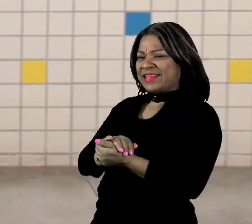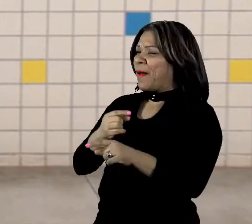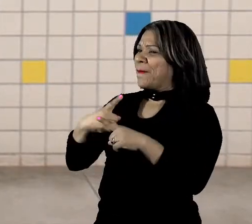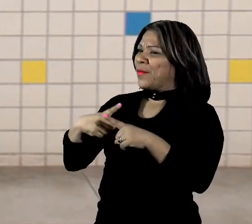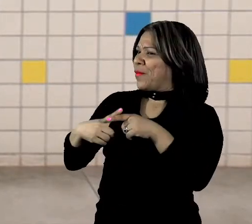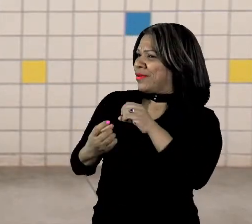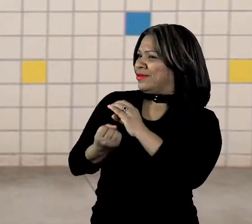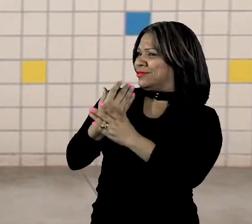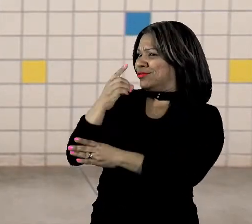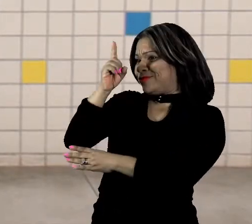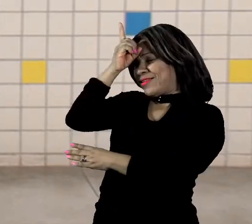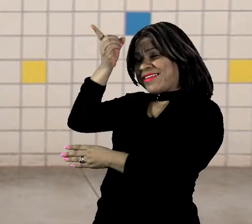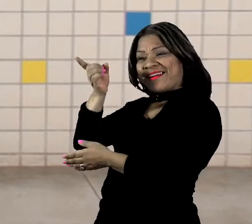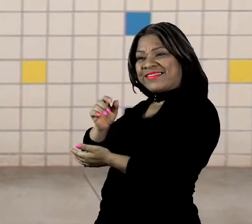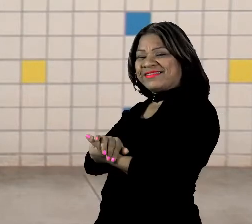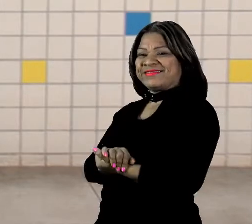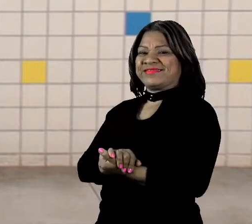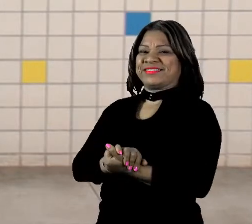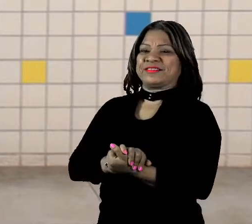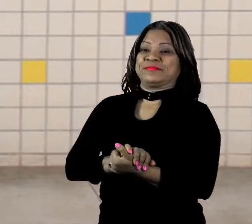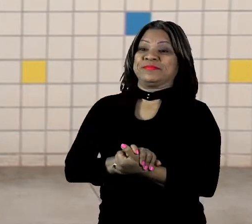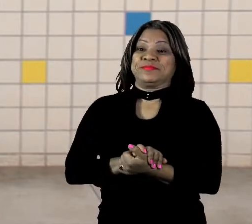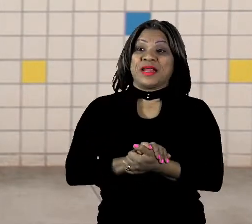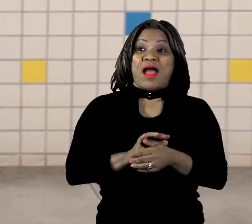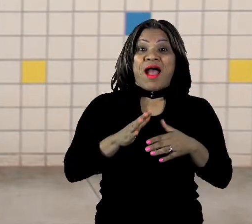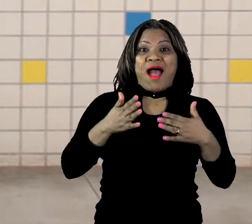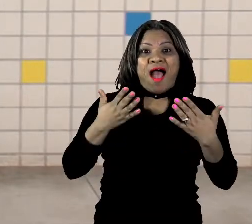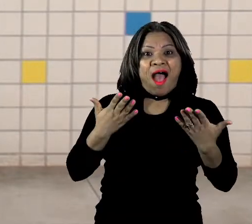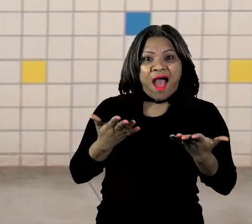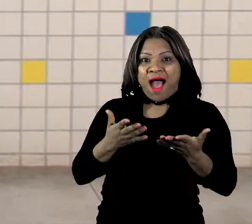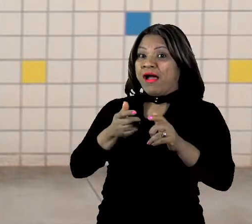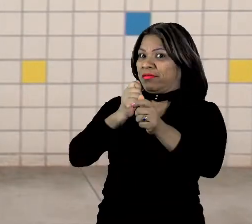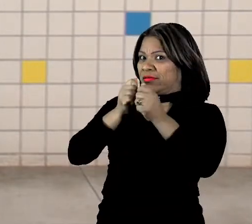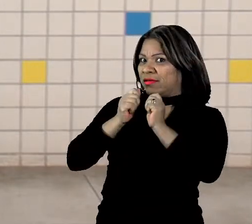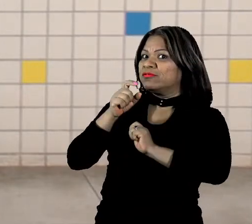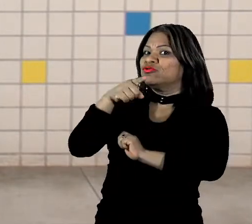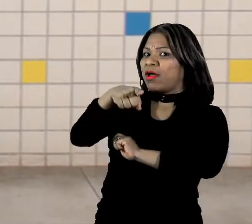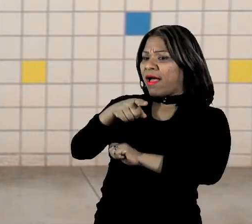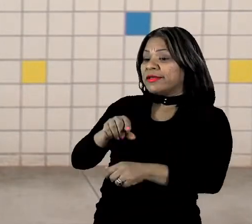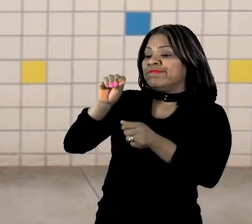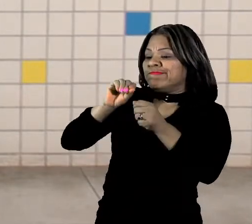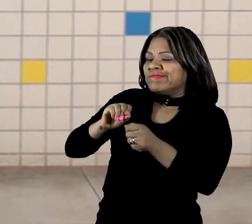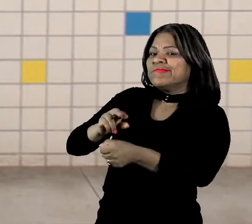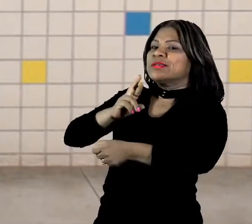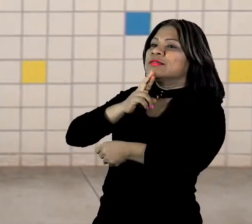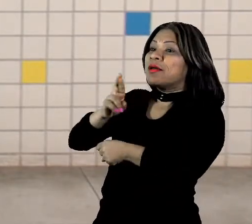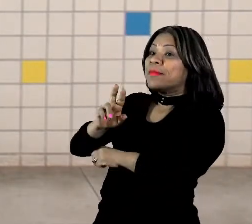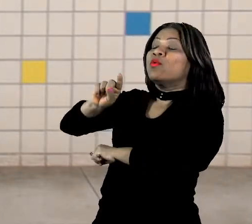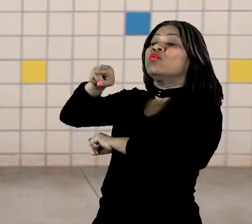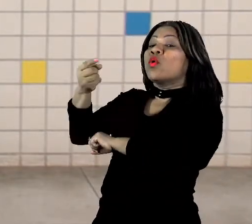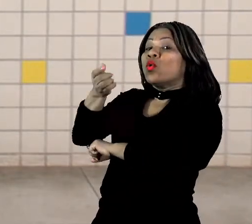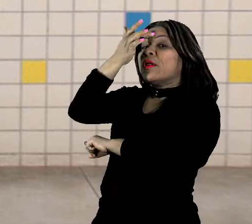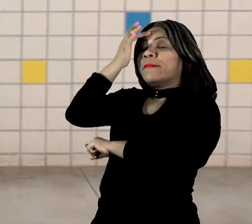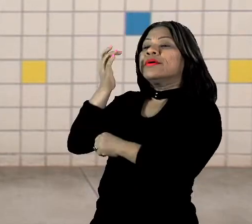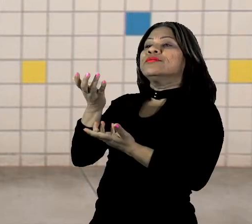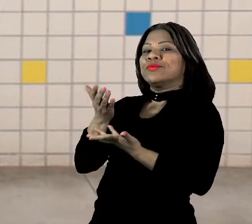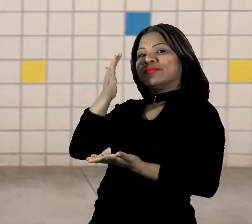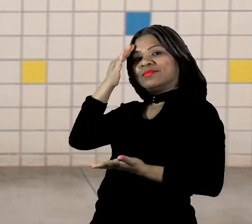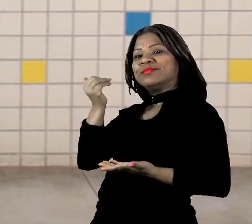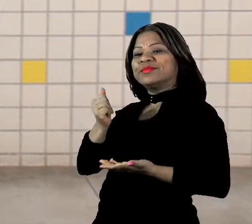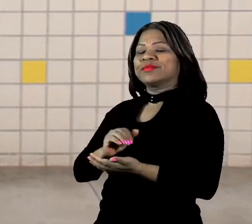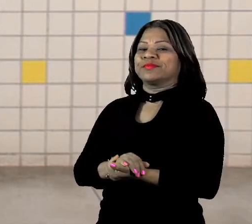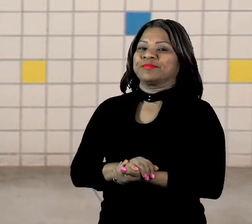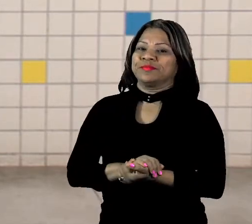ideia? Viu? Entrevistar é isso, é fazer uma pergunta que as outras pessoas querem saber. Aí a Sandra